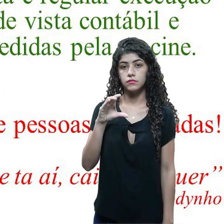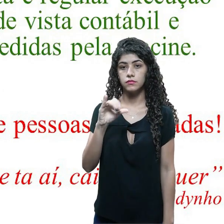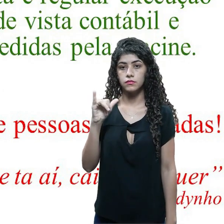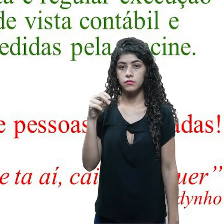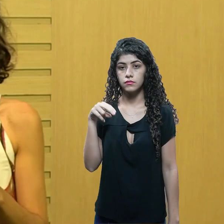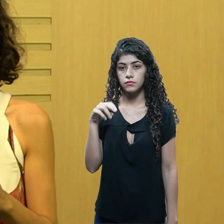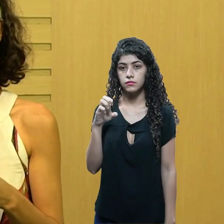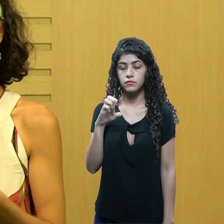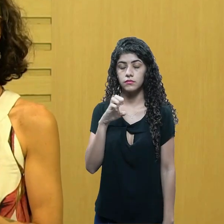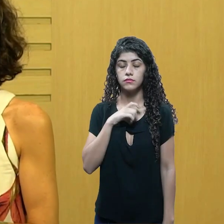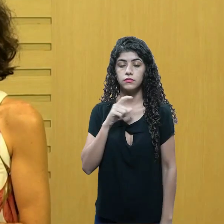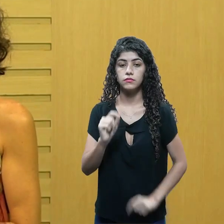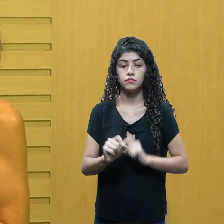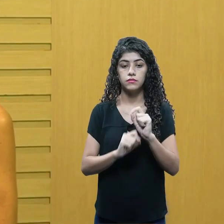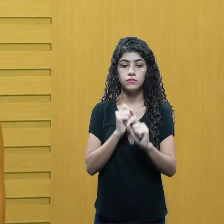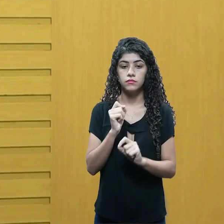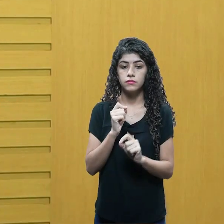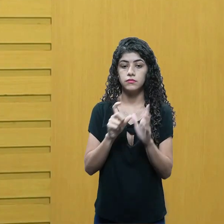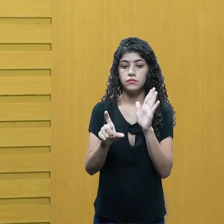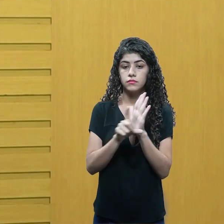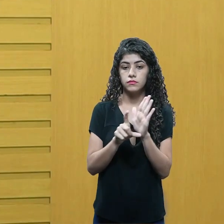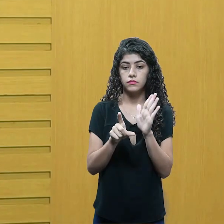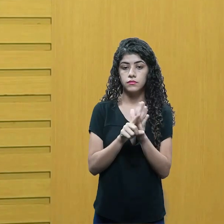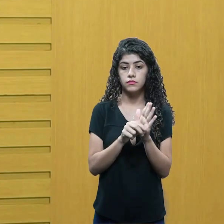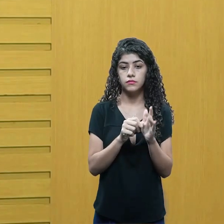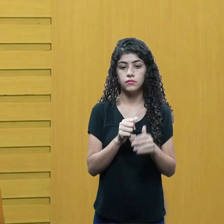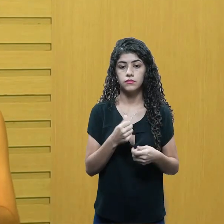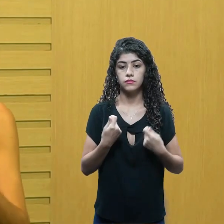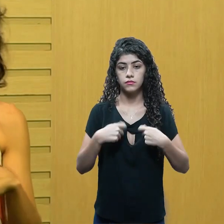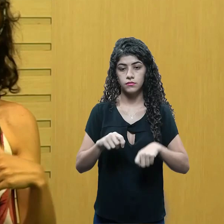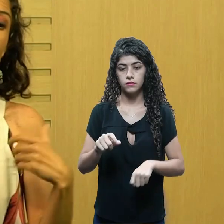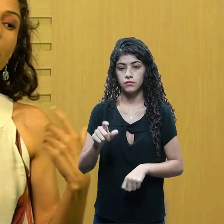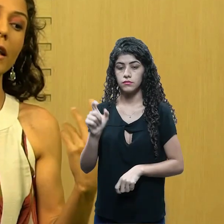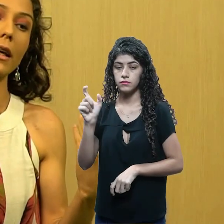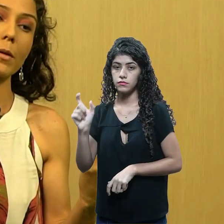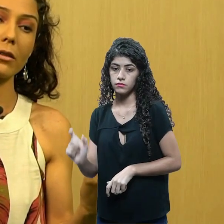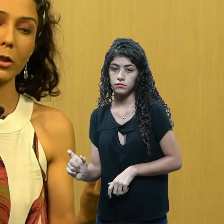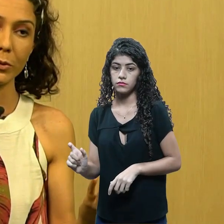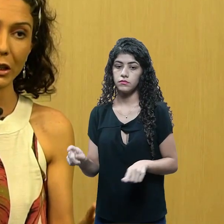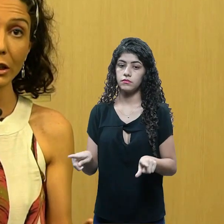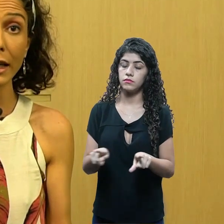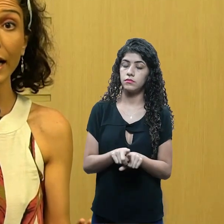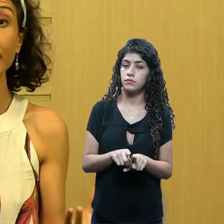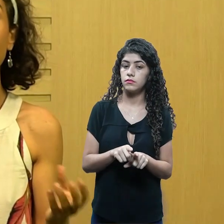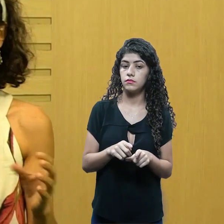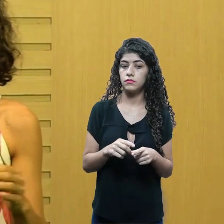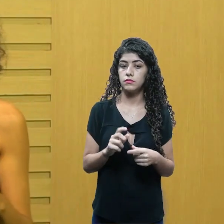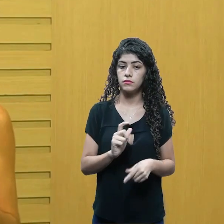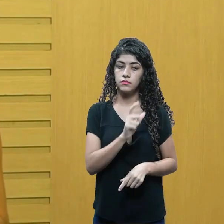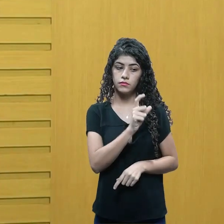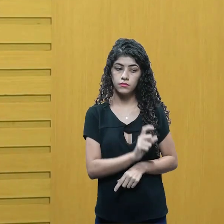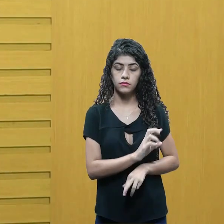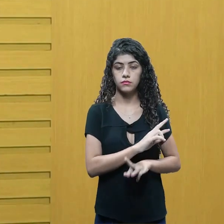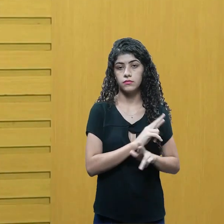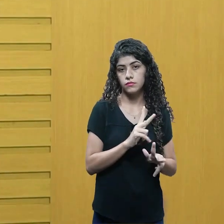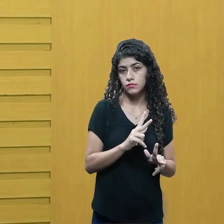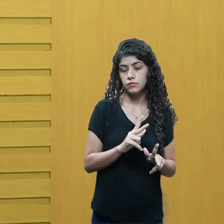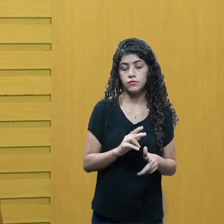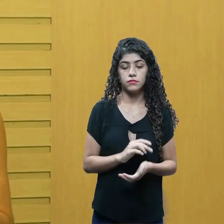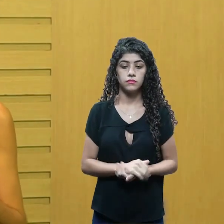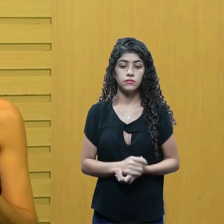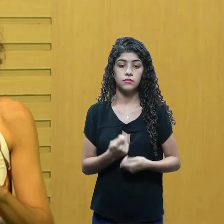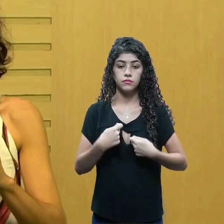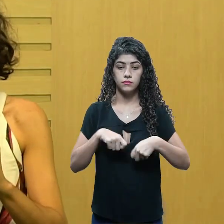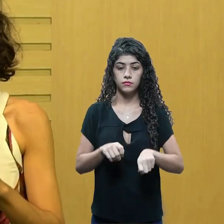Ancine, porque existem regulamentos que funcionam para determinados tipos de editais e para outros